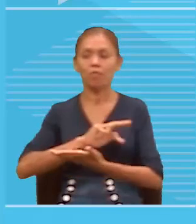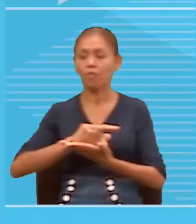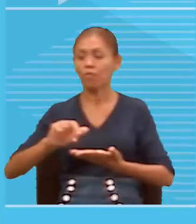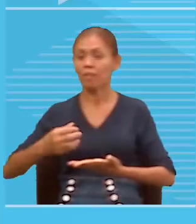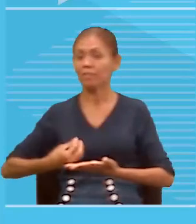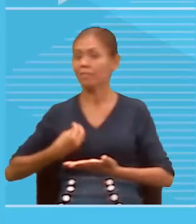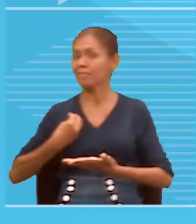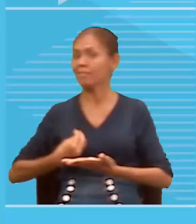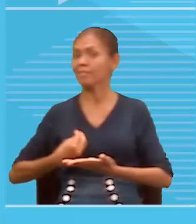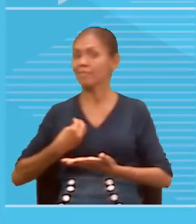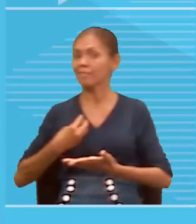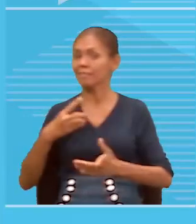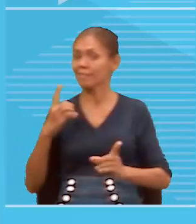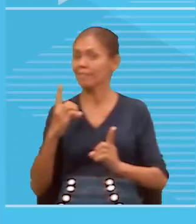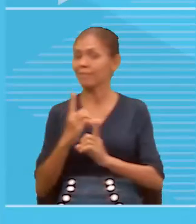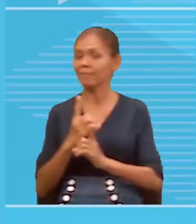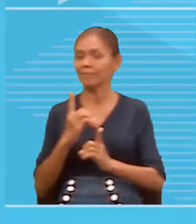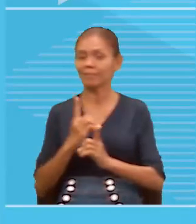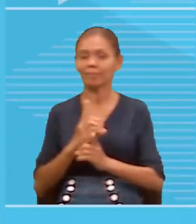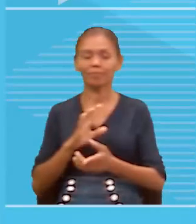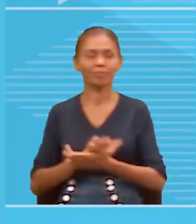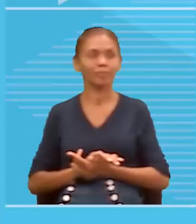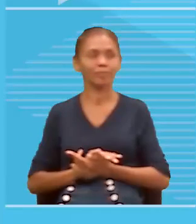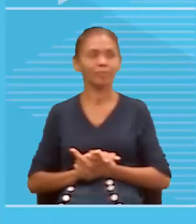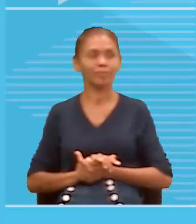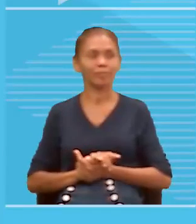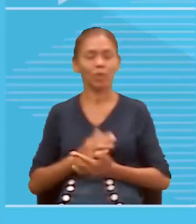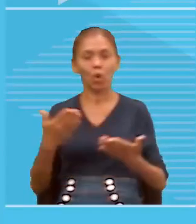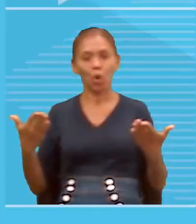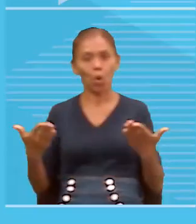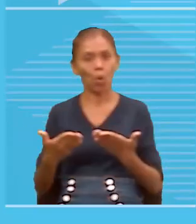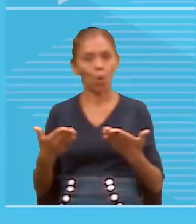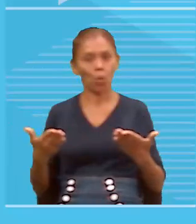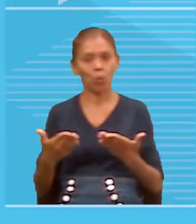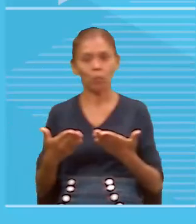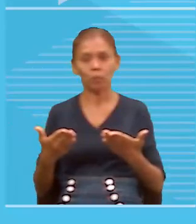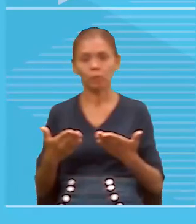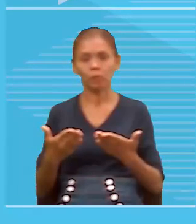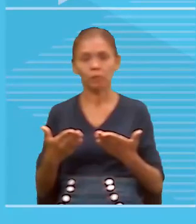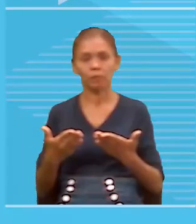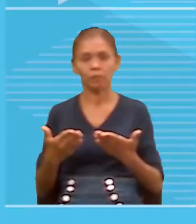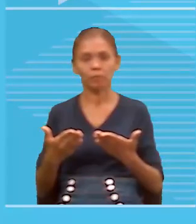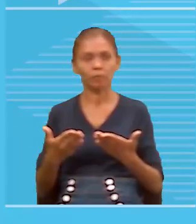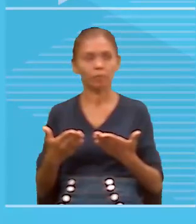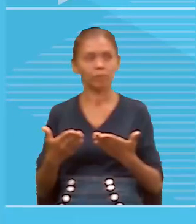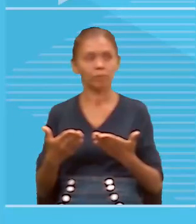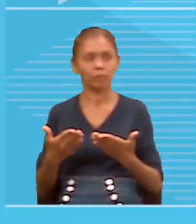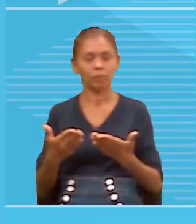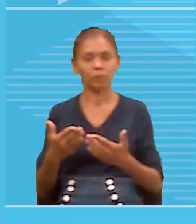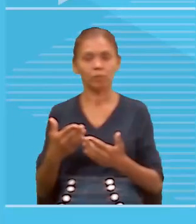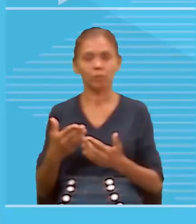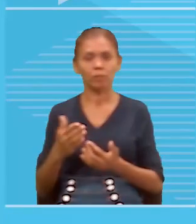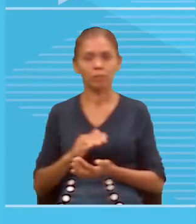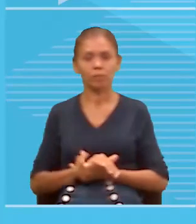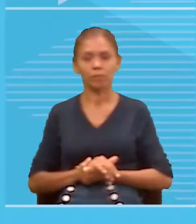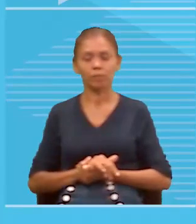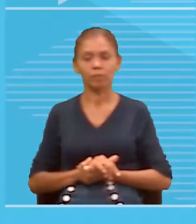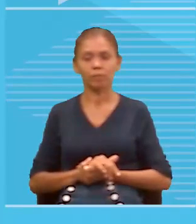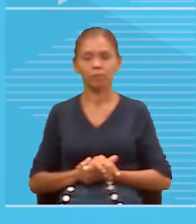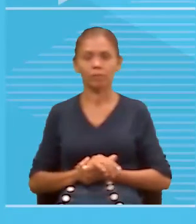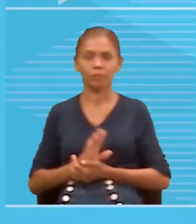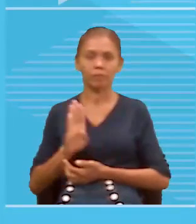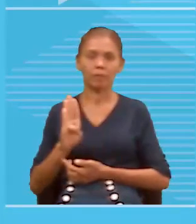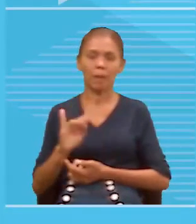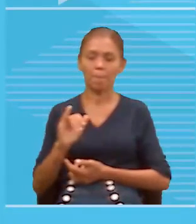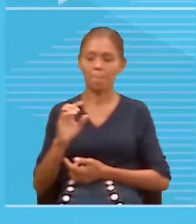do nosso querido aluno Jack tantos seres que hoje a gente não tem nenhum por cento da